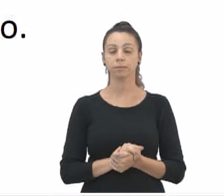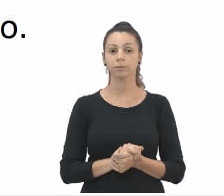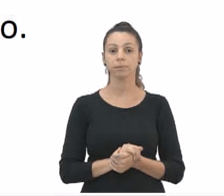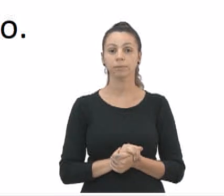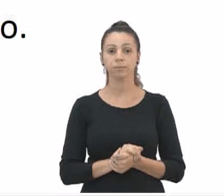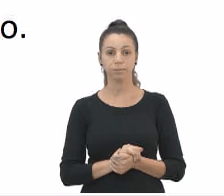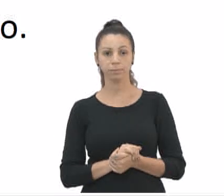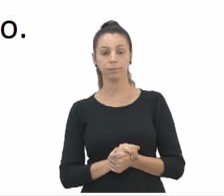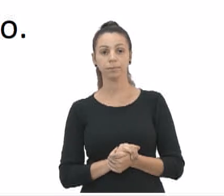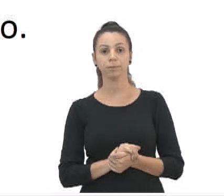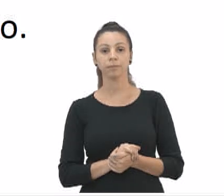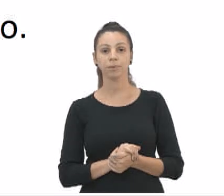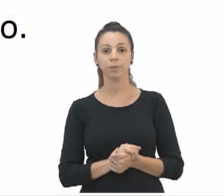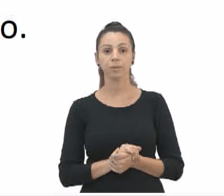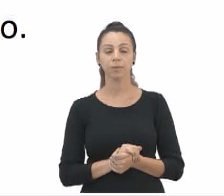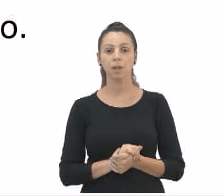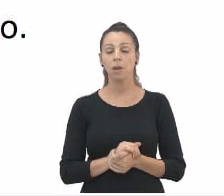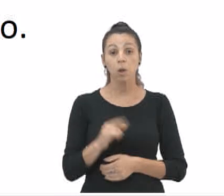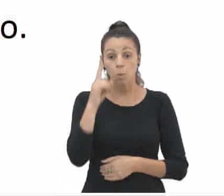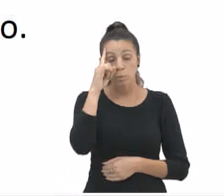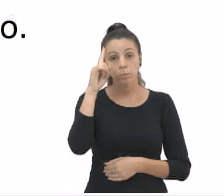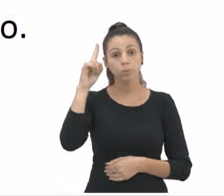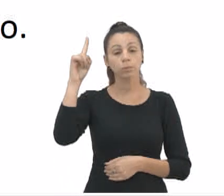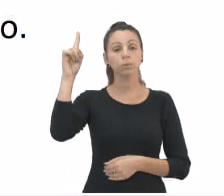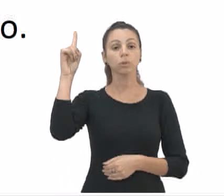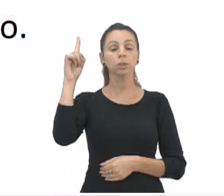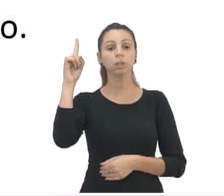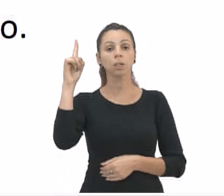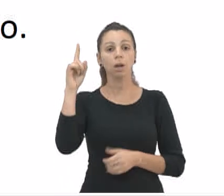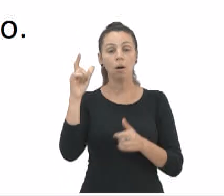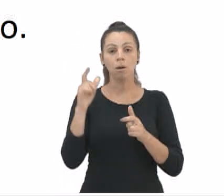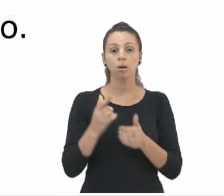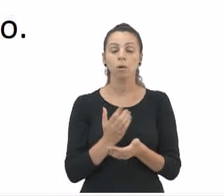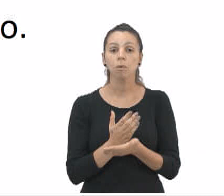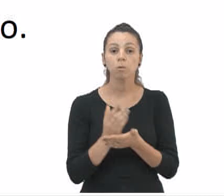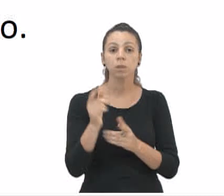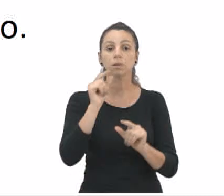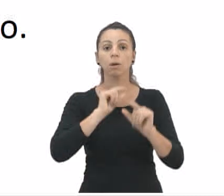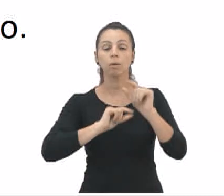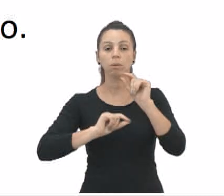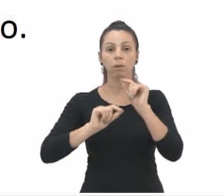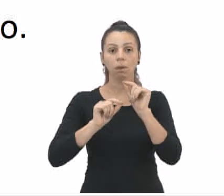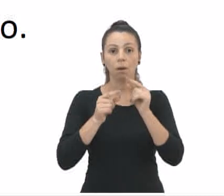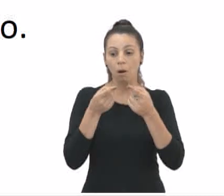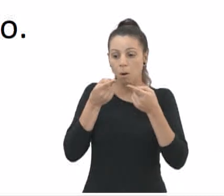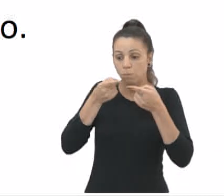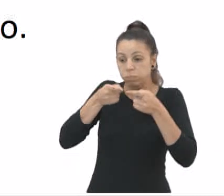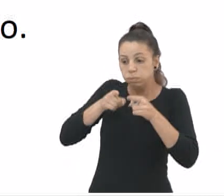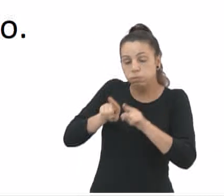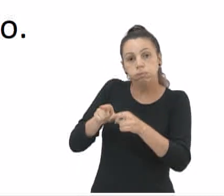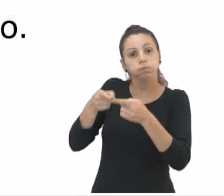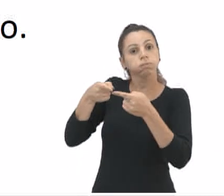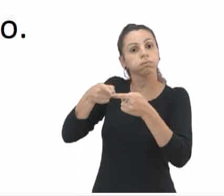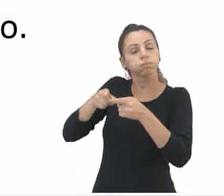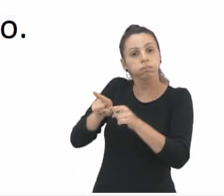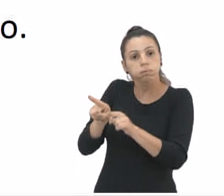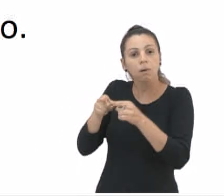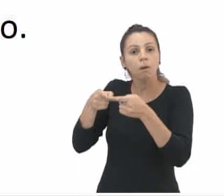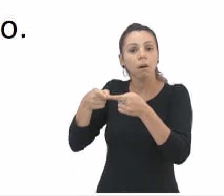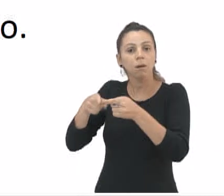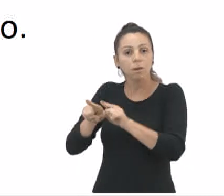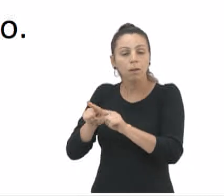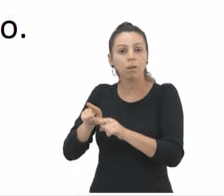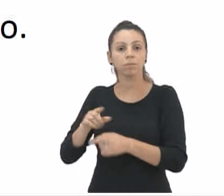para ela o magno dia de começar a exercer sobre mim uma tortura